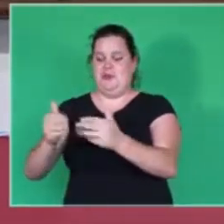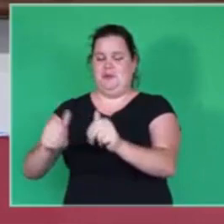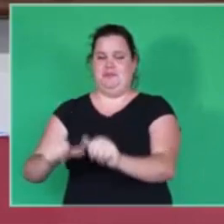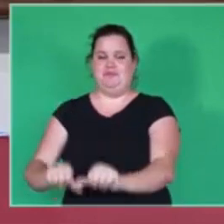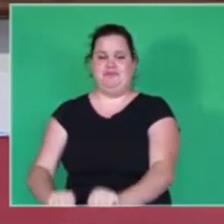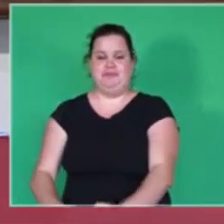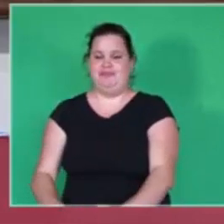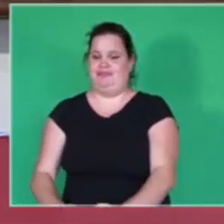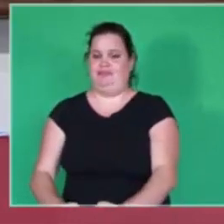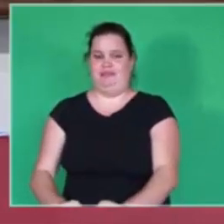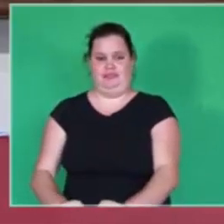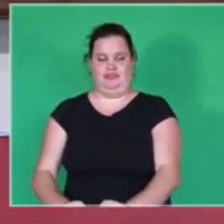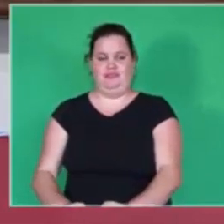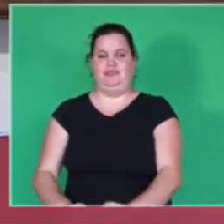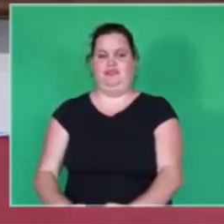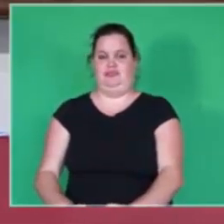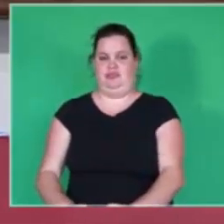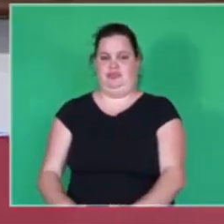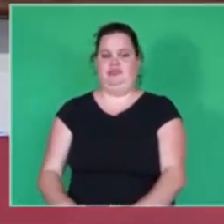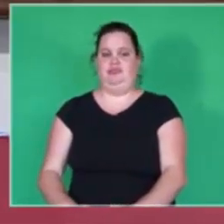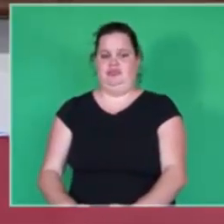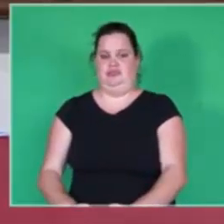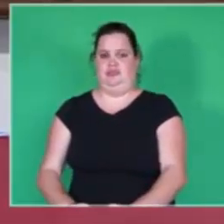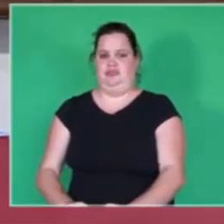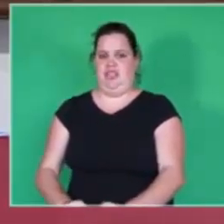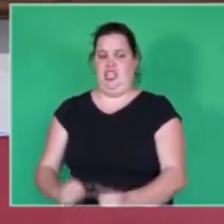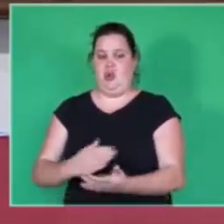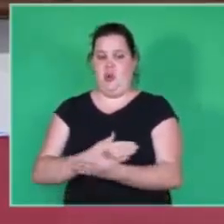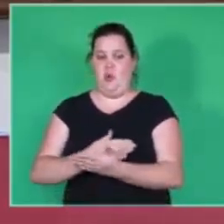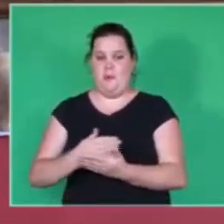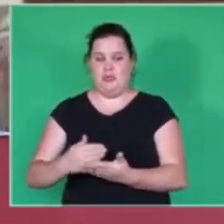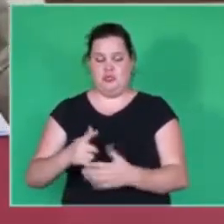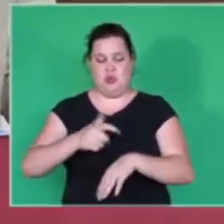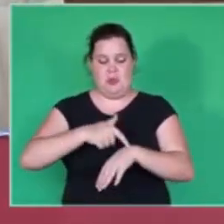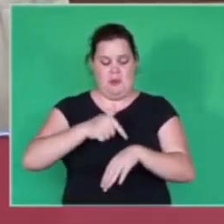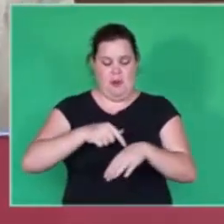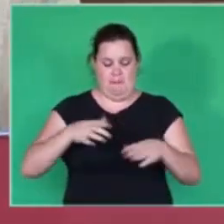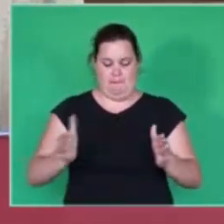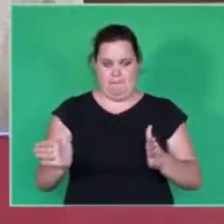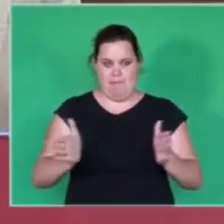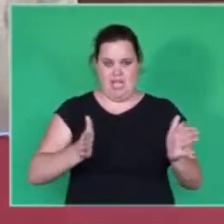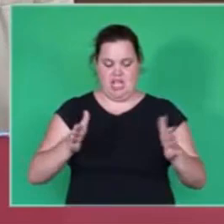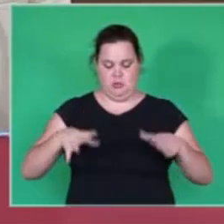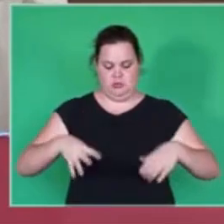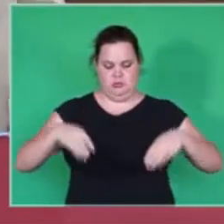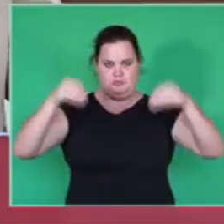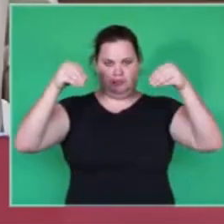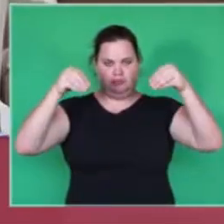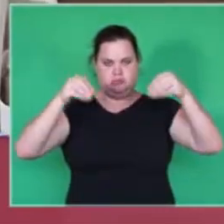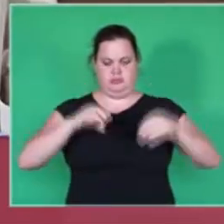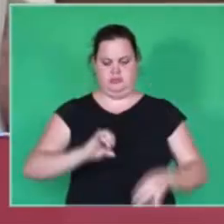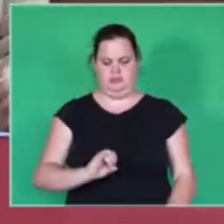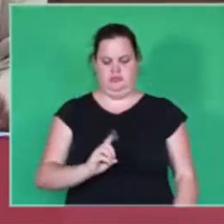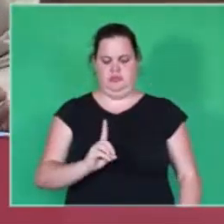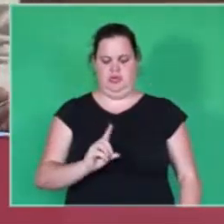história do tempo da Idade Média. Foram aproximadamente 1000 anos.